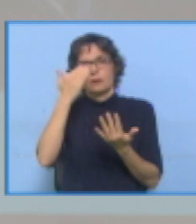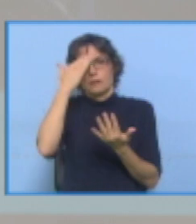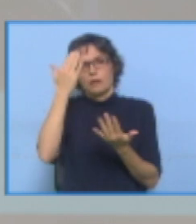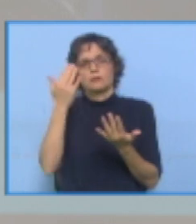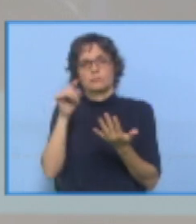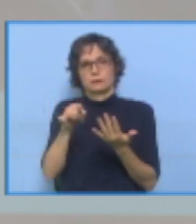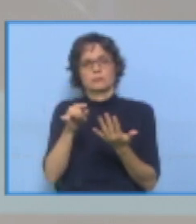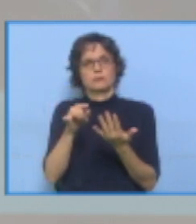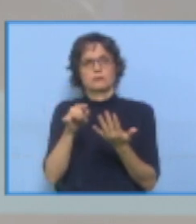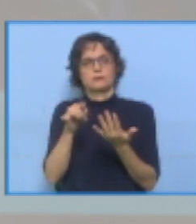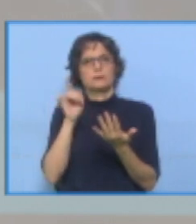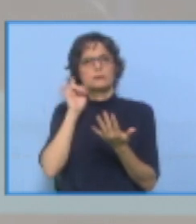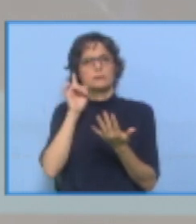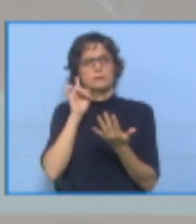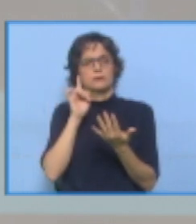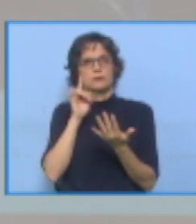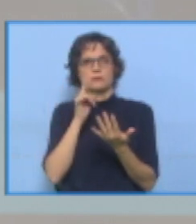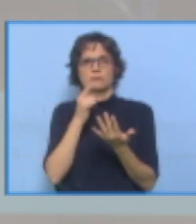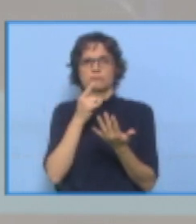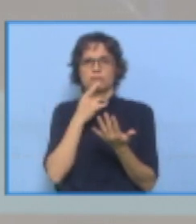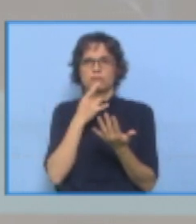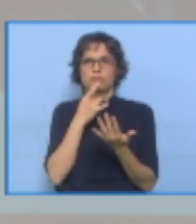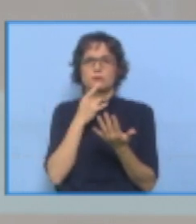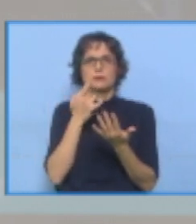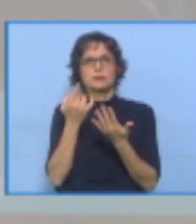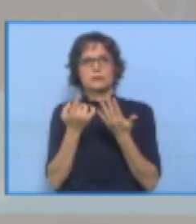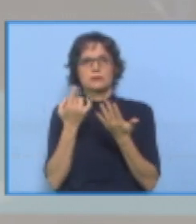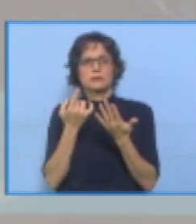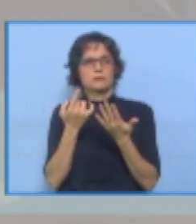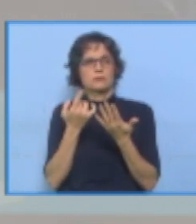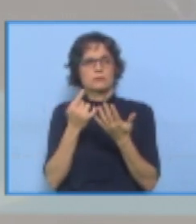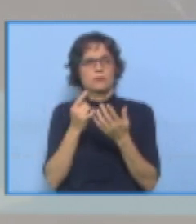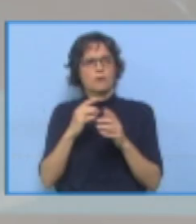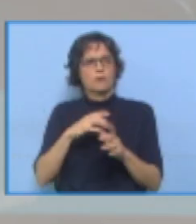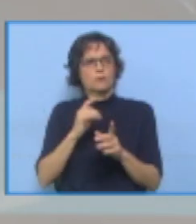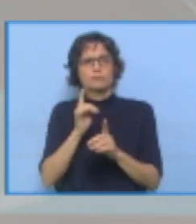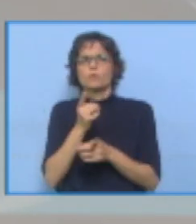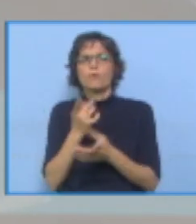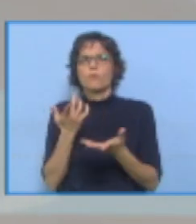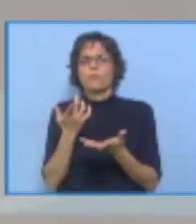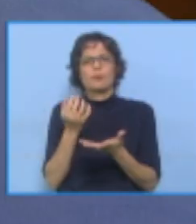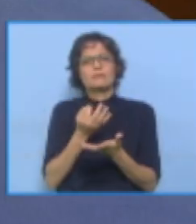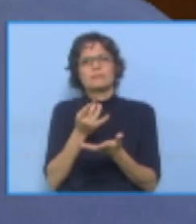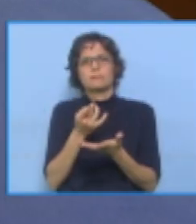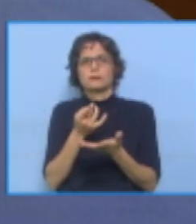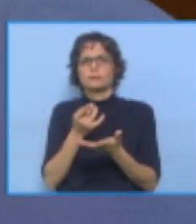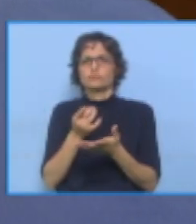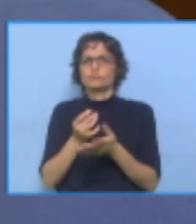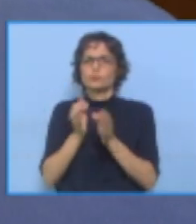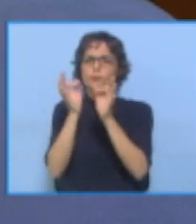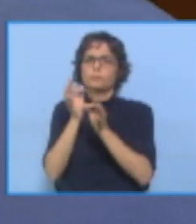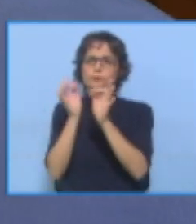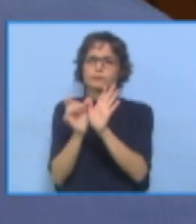sobretudo, ter uma noção clara do que é o bem comum e do que é a necessidade,